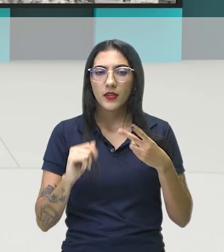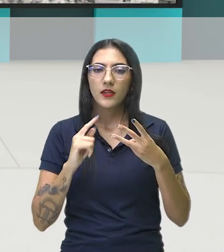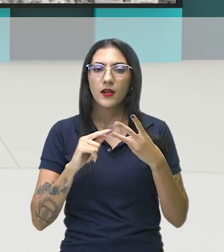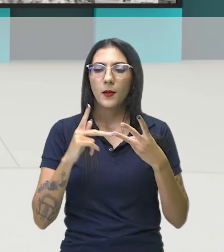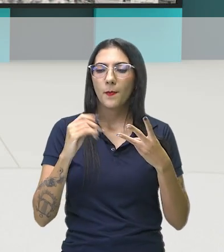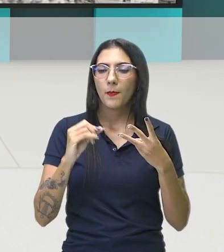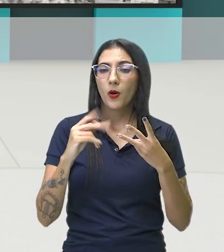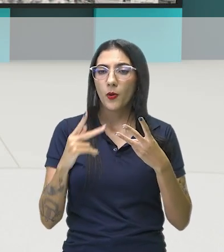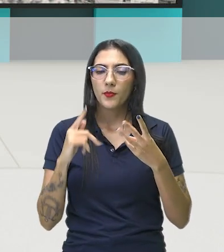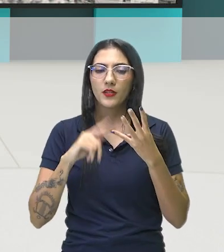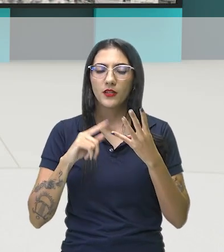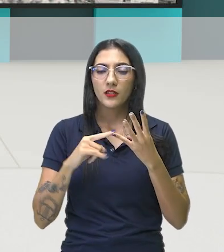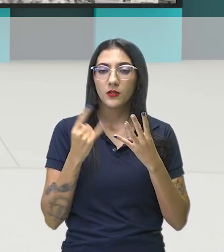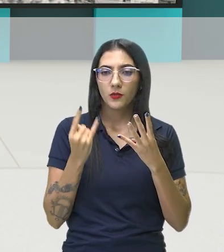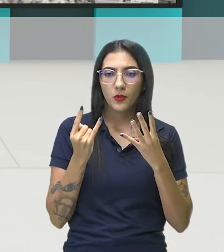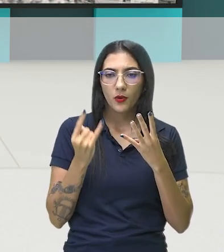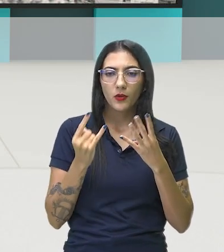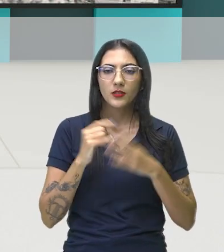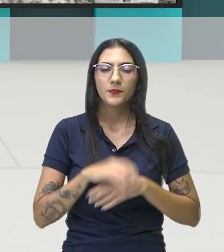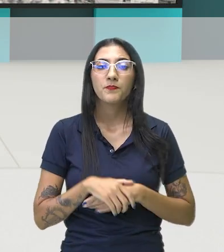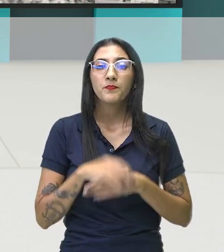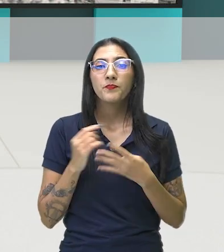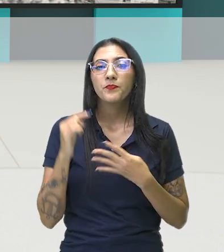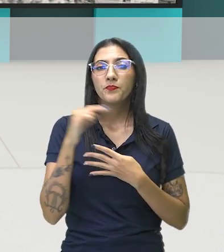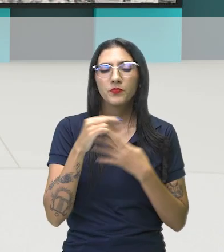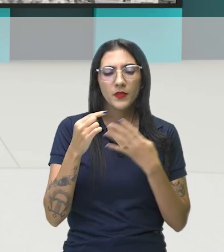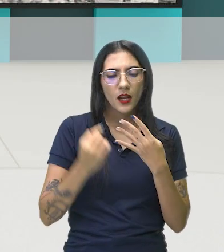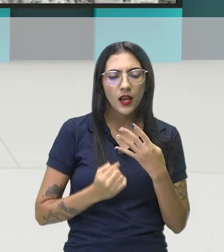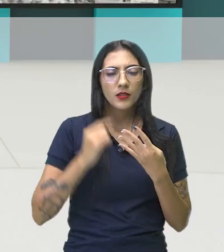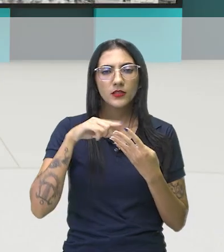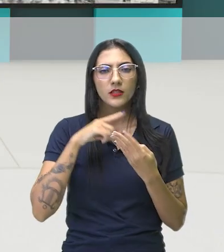e o rock. Essas experimentações